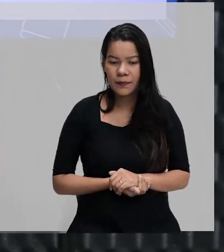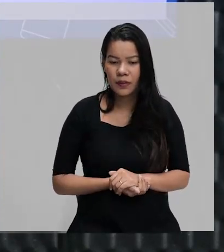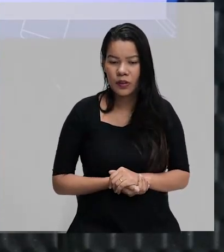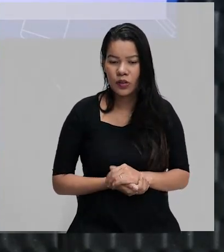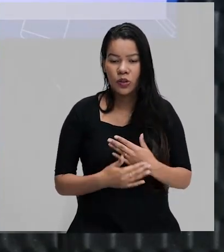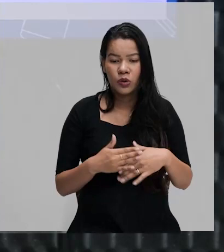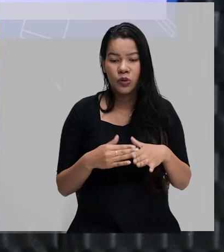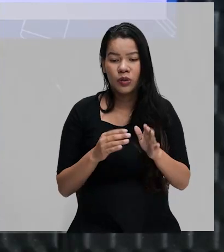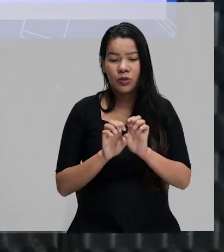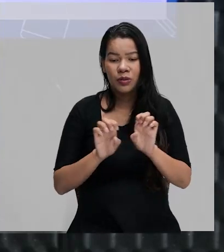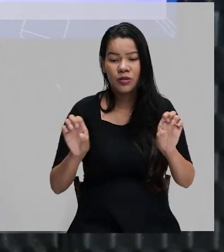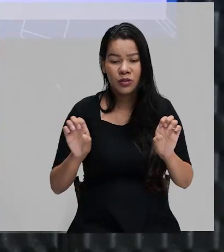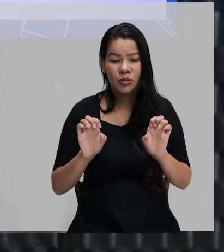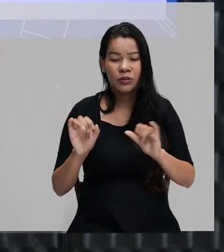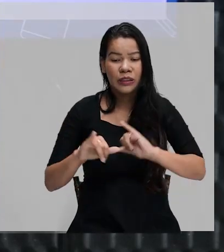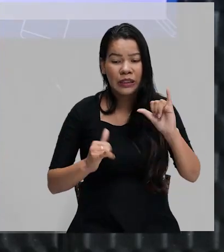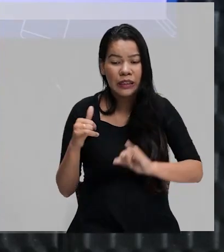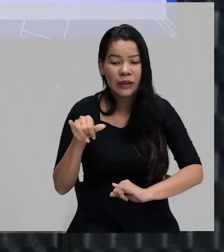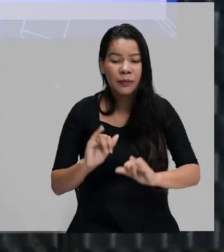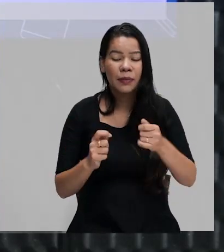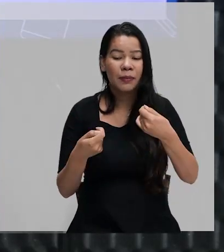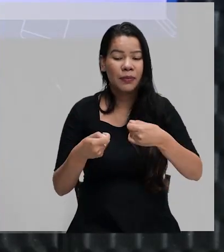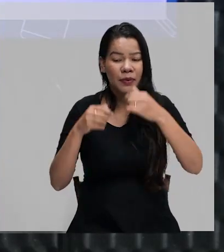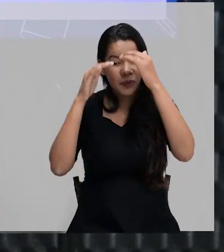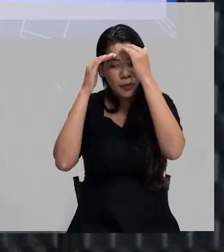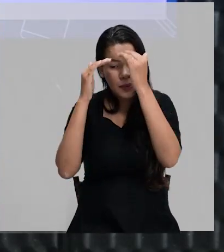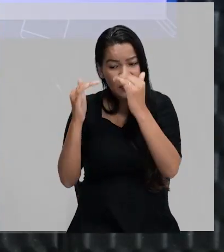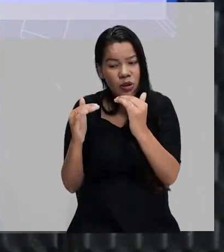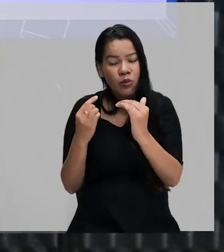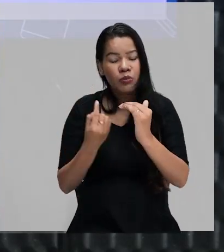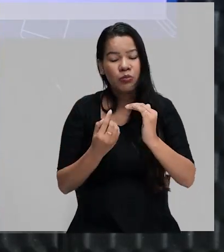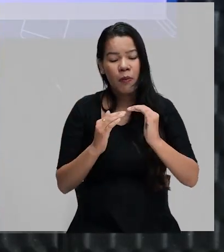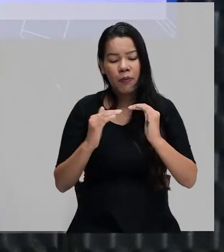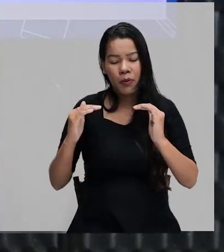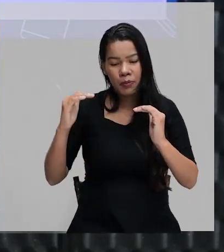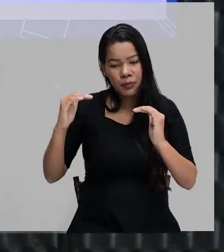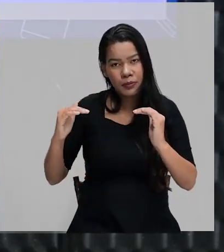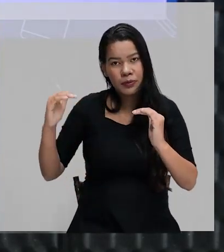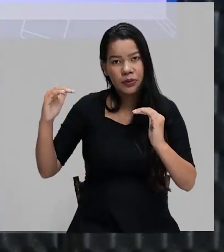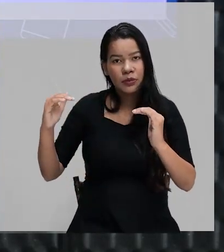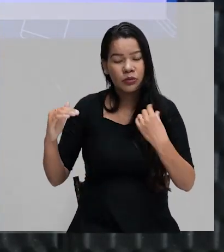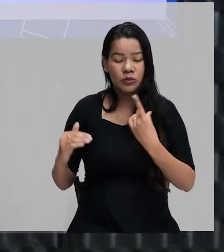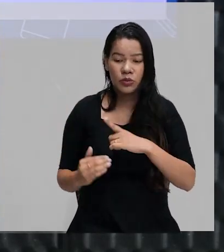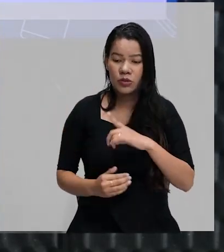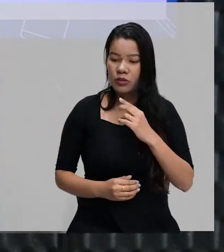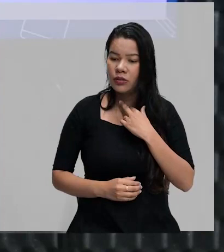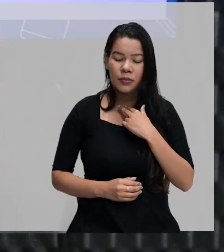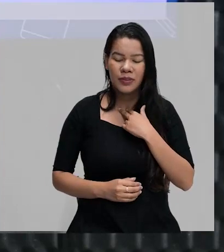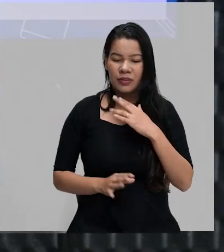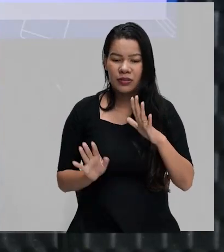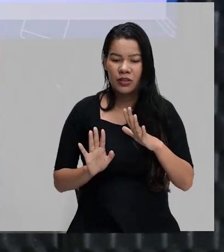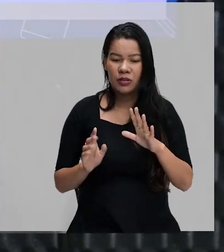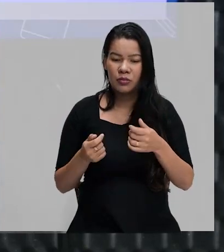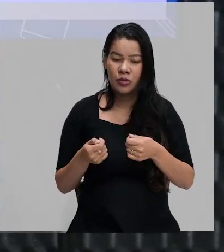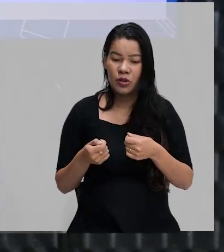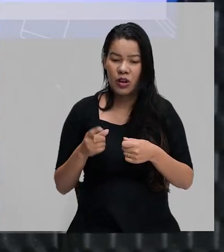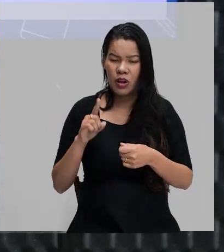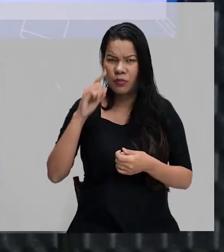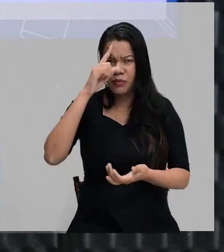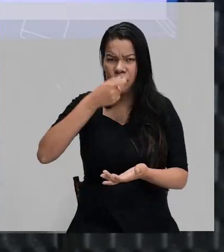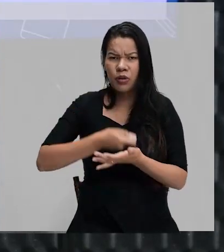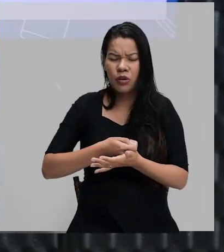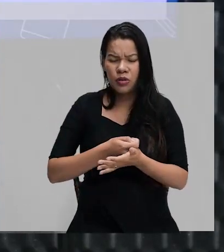toda equação química deve obedecer uma proporção, certo? A gente não precisa, não é obrigatório colocarmos